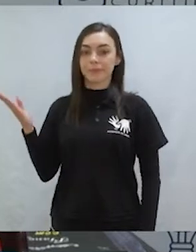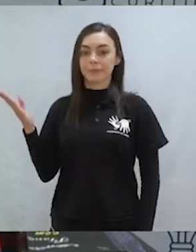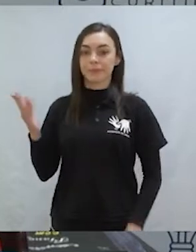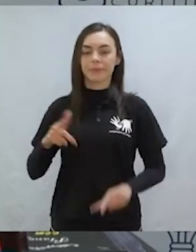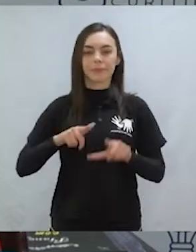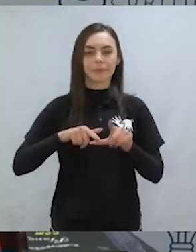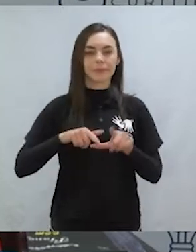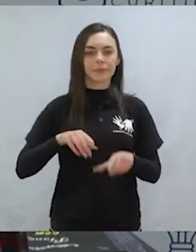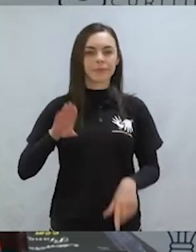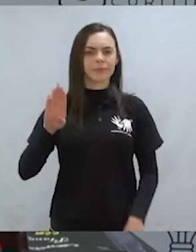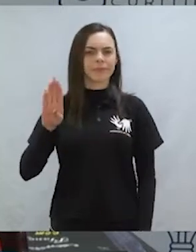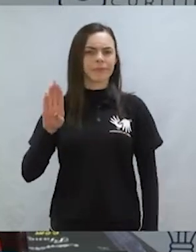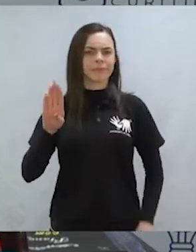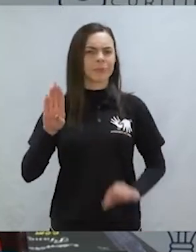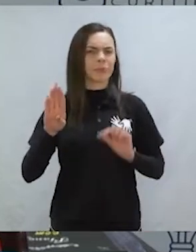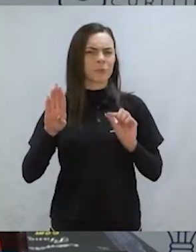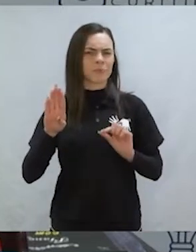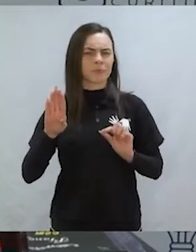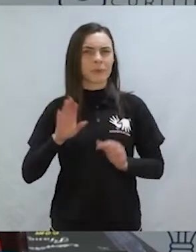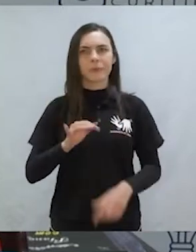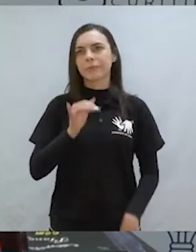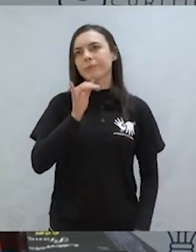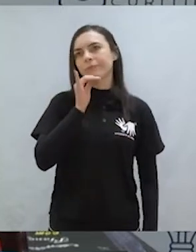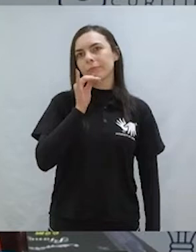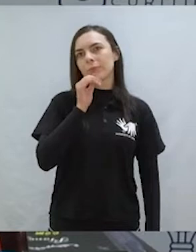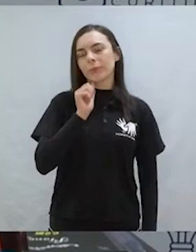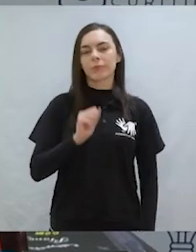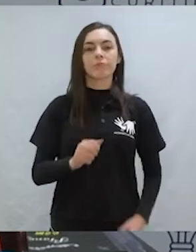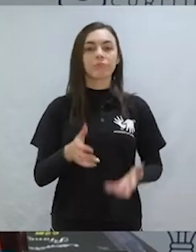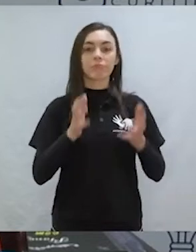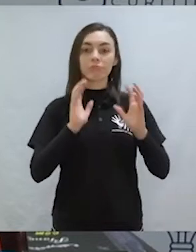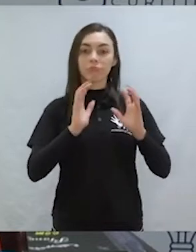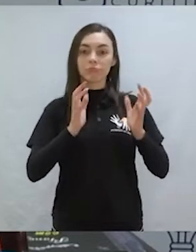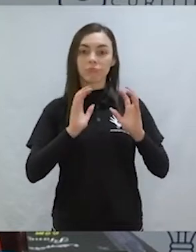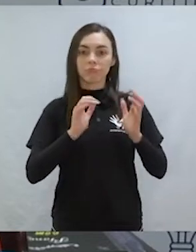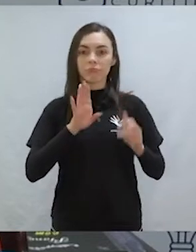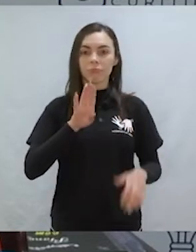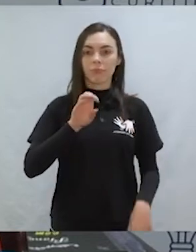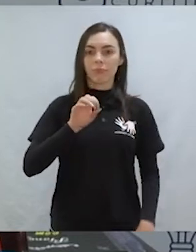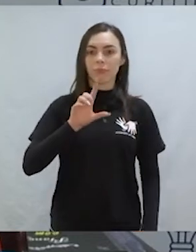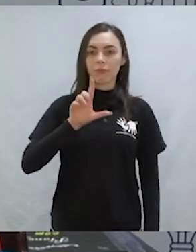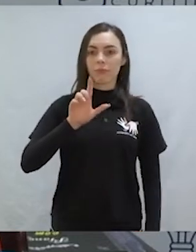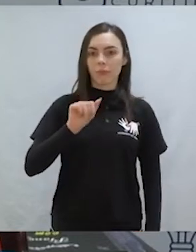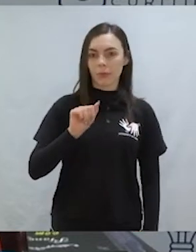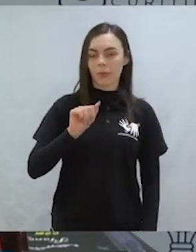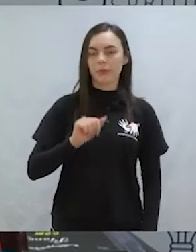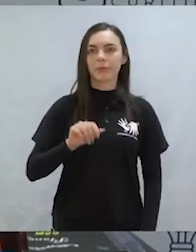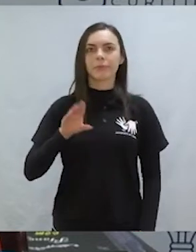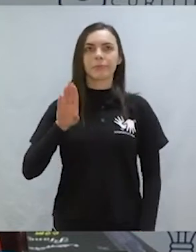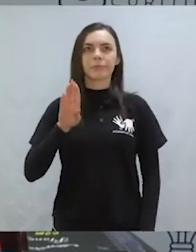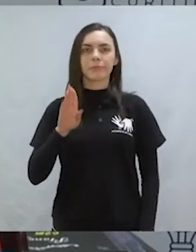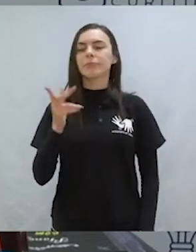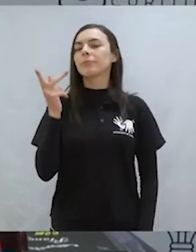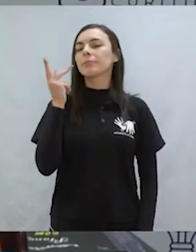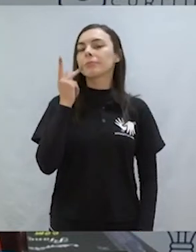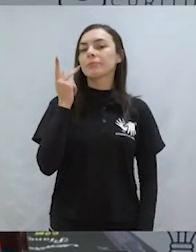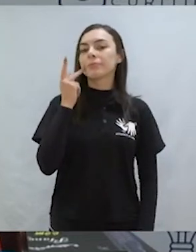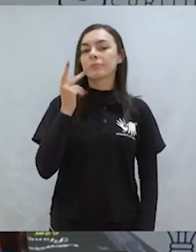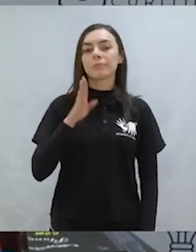Ó, a letrinha B. B do quê? B de bola.